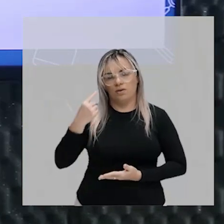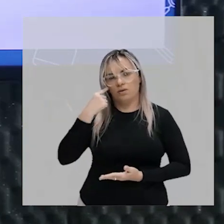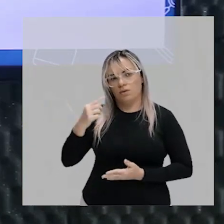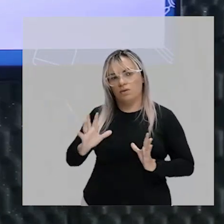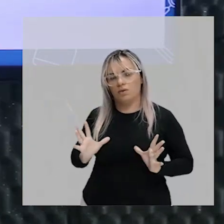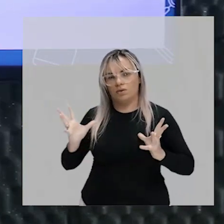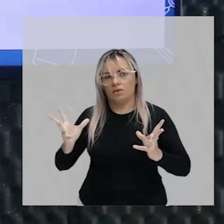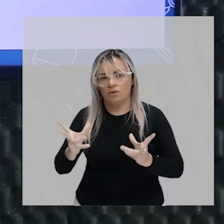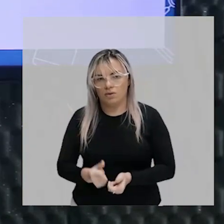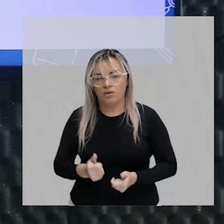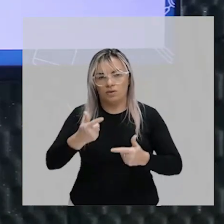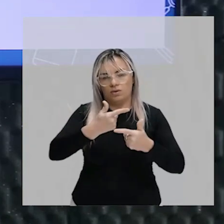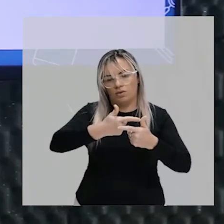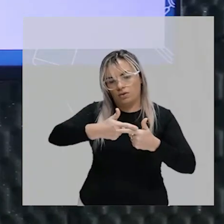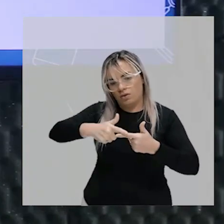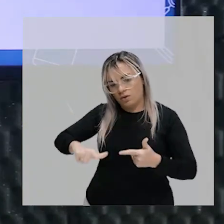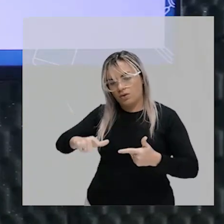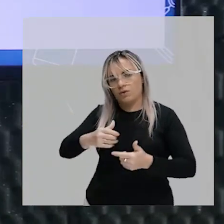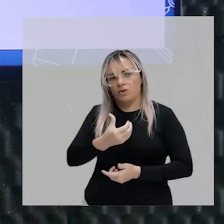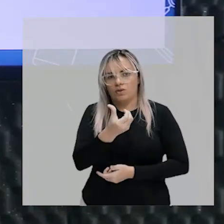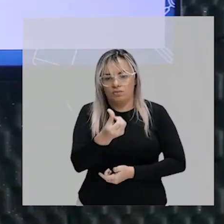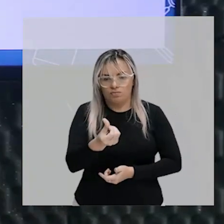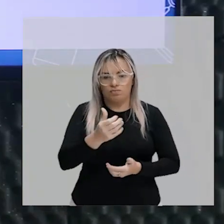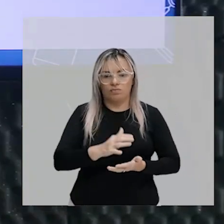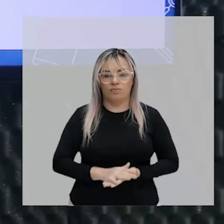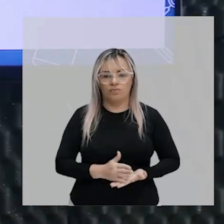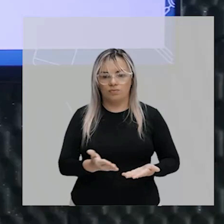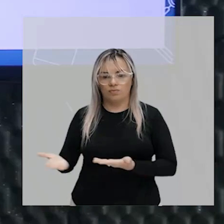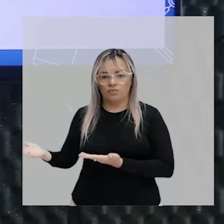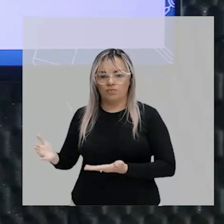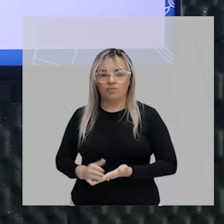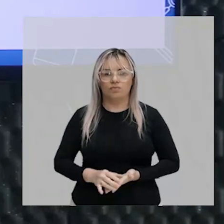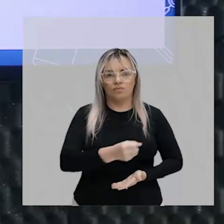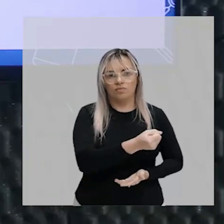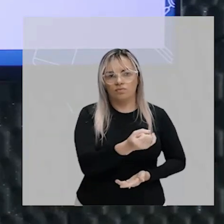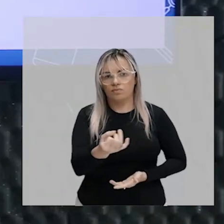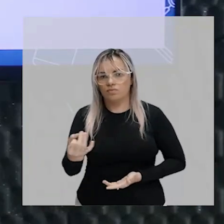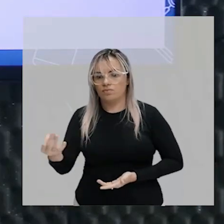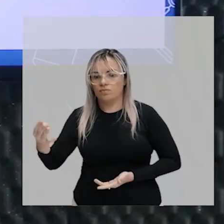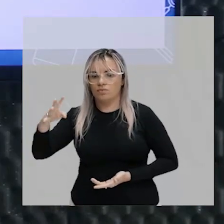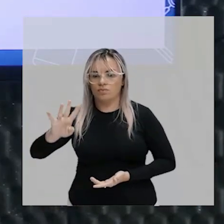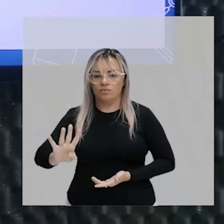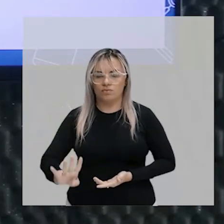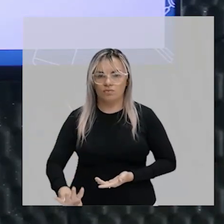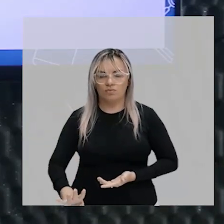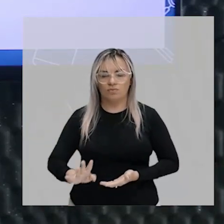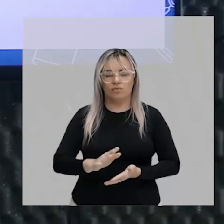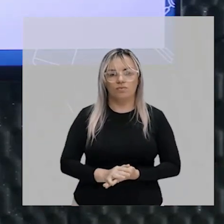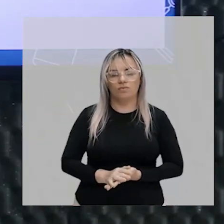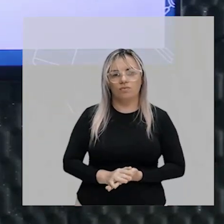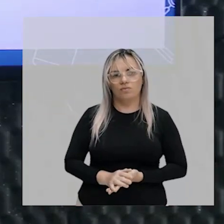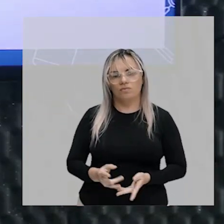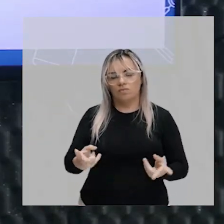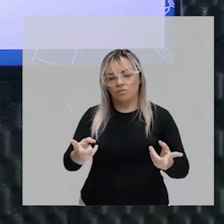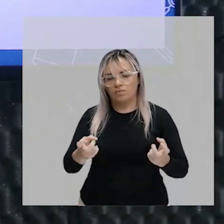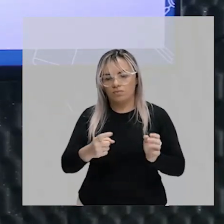todos os divisores dele tá bom então nessa fatoração Tu vais perceber né que vão